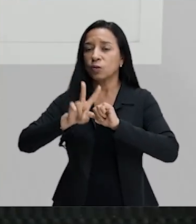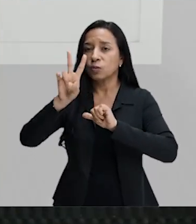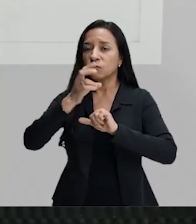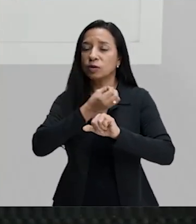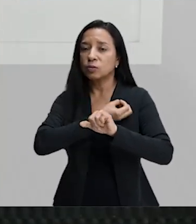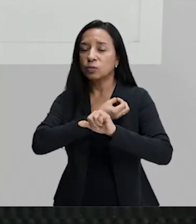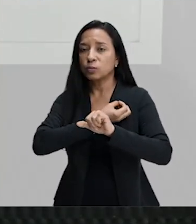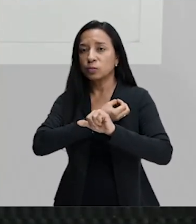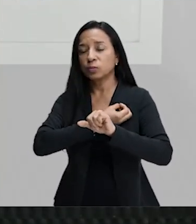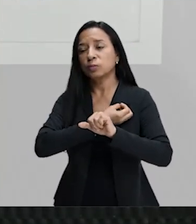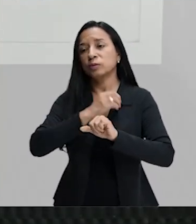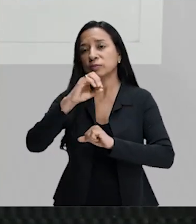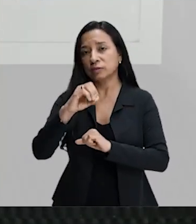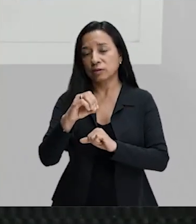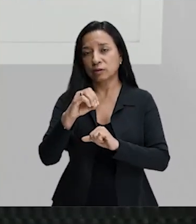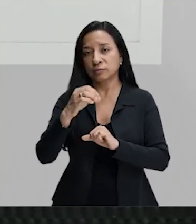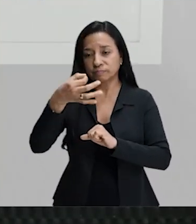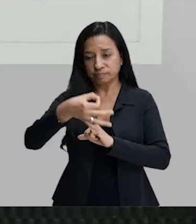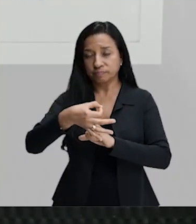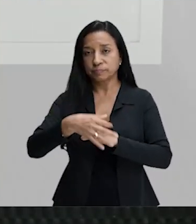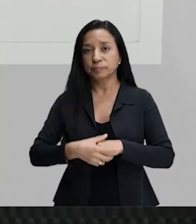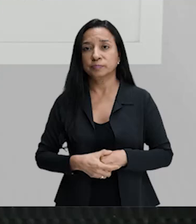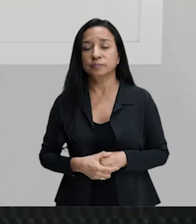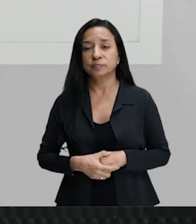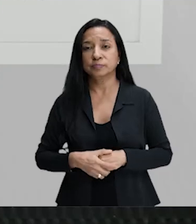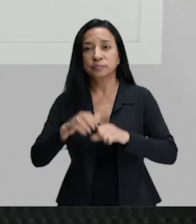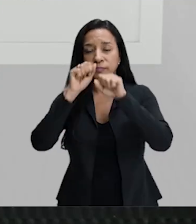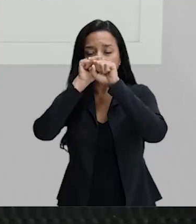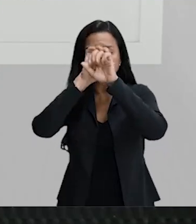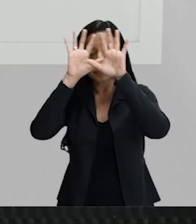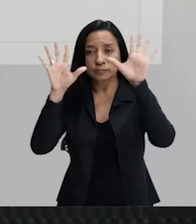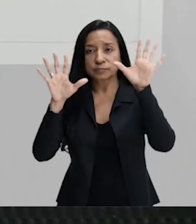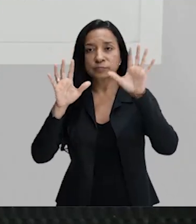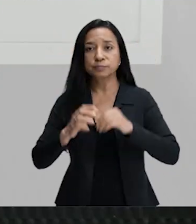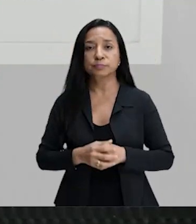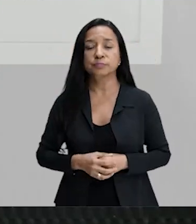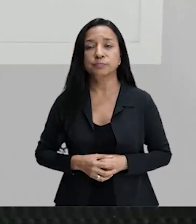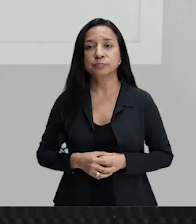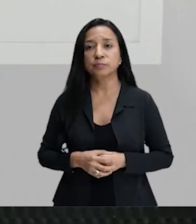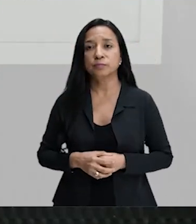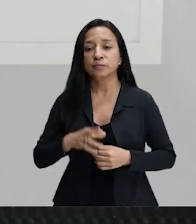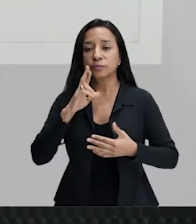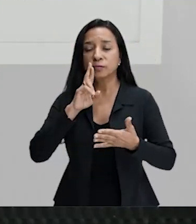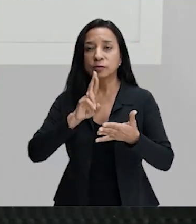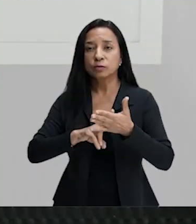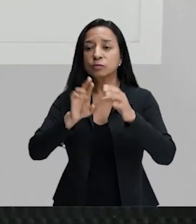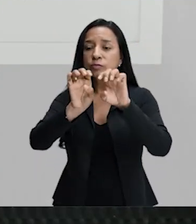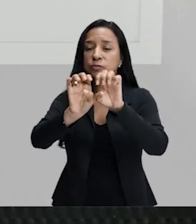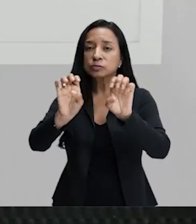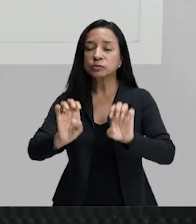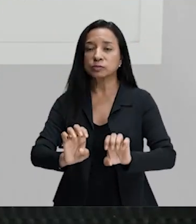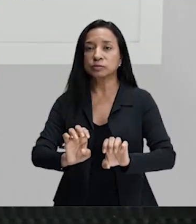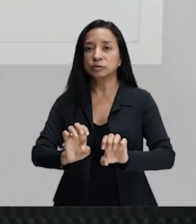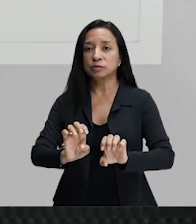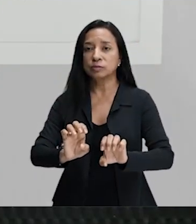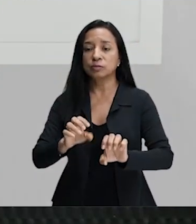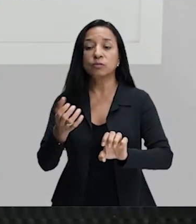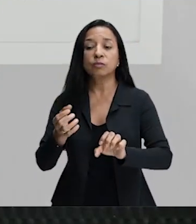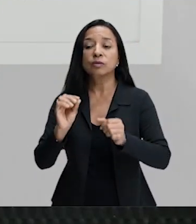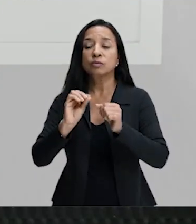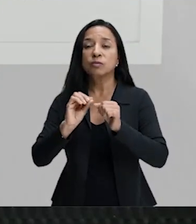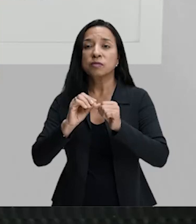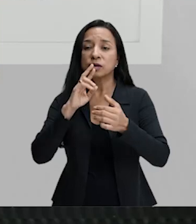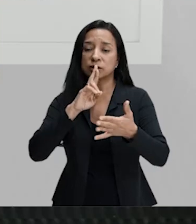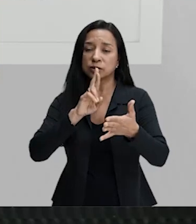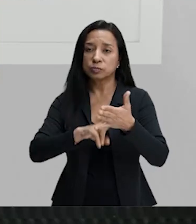0. Certinho? Beleza? Ficou claro, né? Bom, resolução de uma equação. Então, quando você resolve a equação,